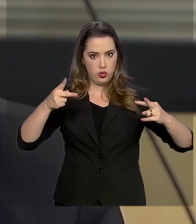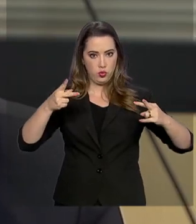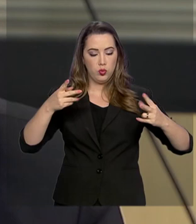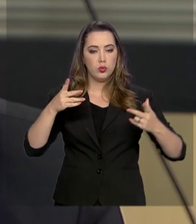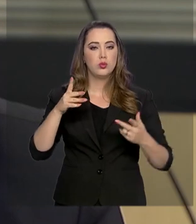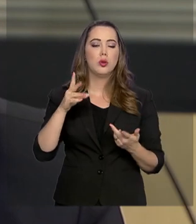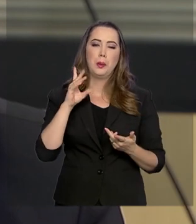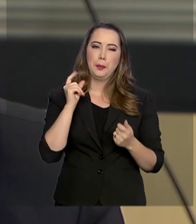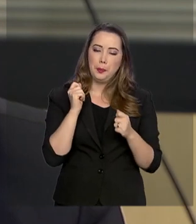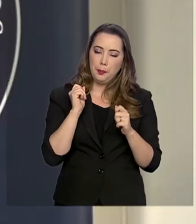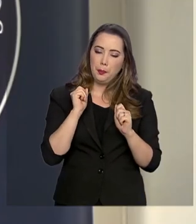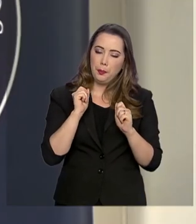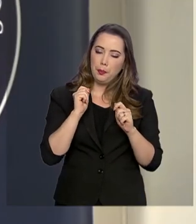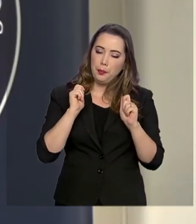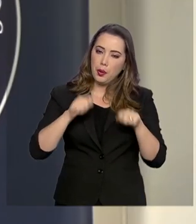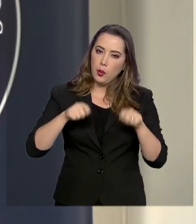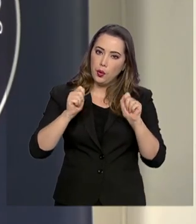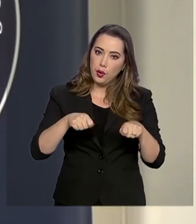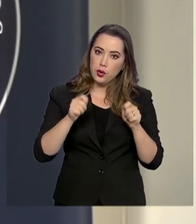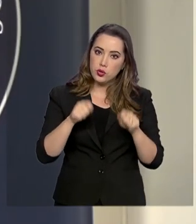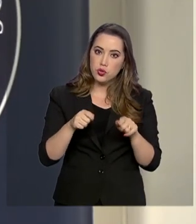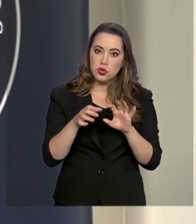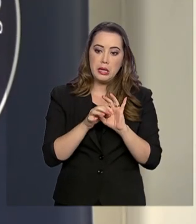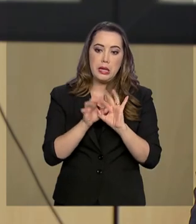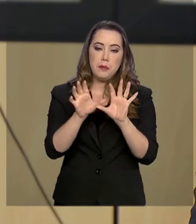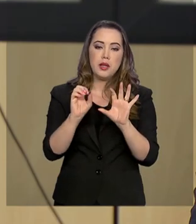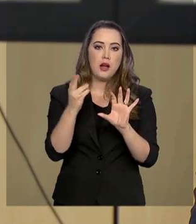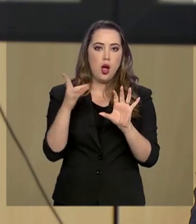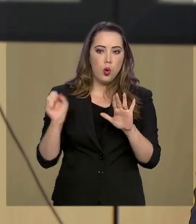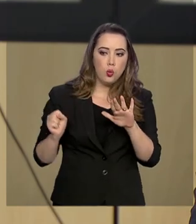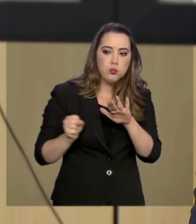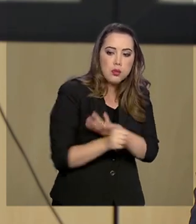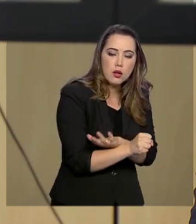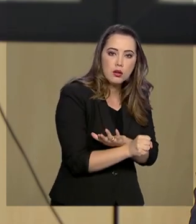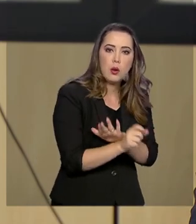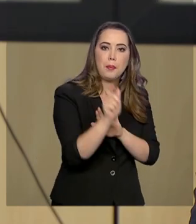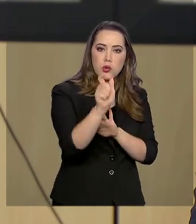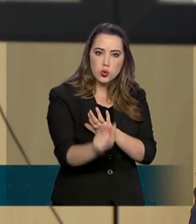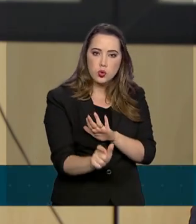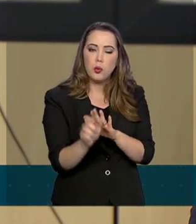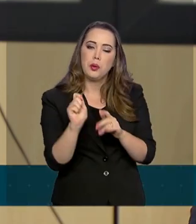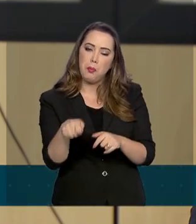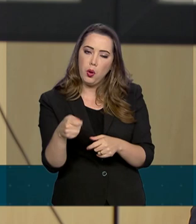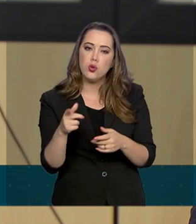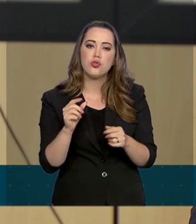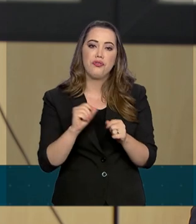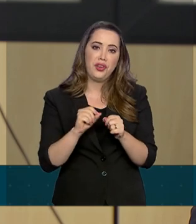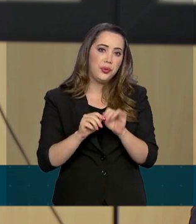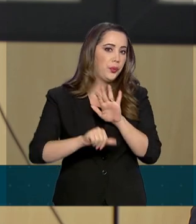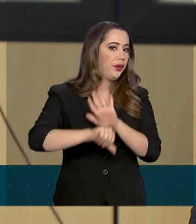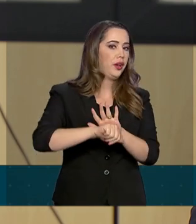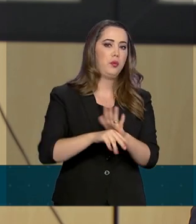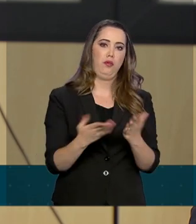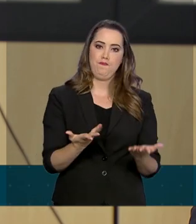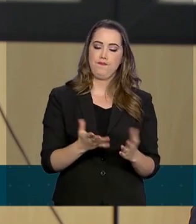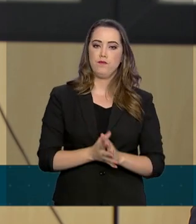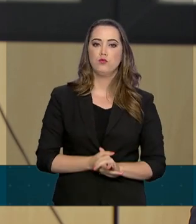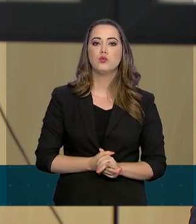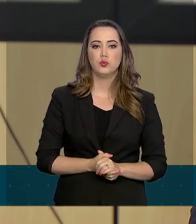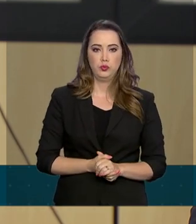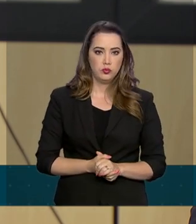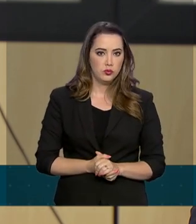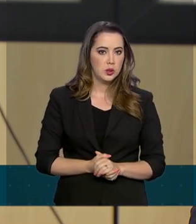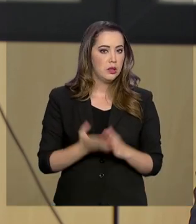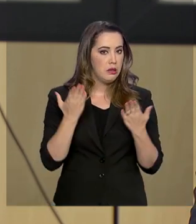pode identificar ou inocentar um suspeito. É uma rede integrada com os vários estados e,